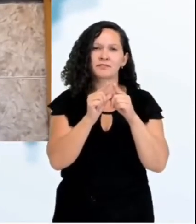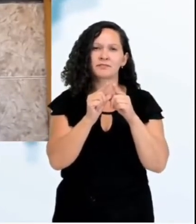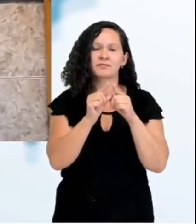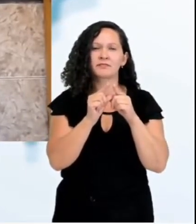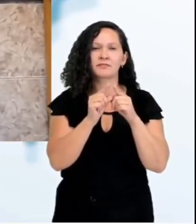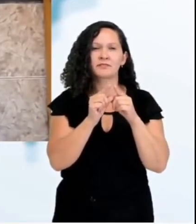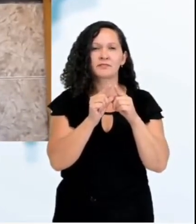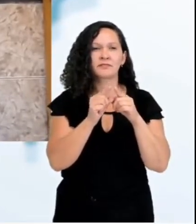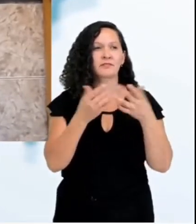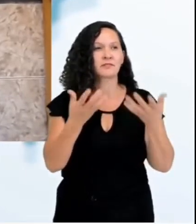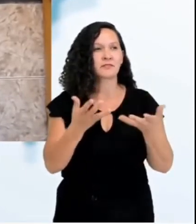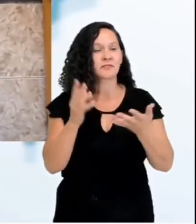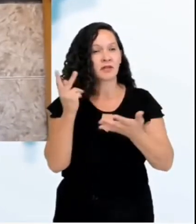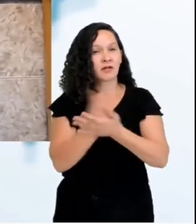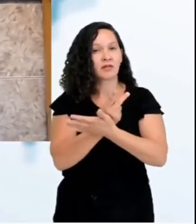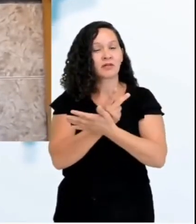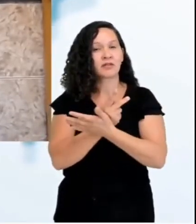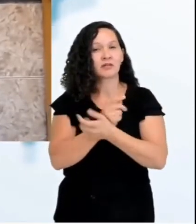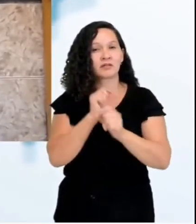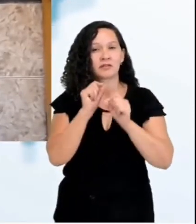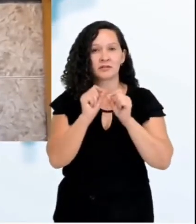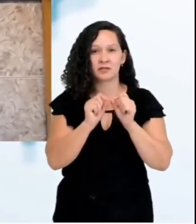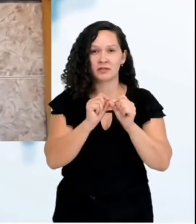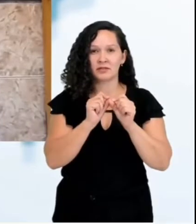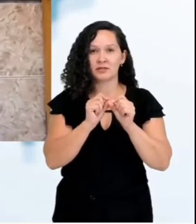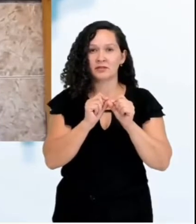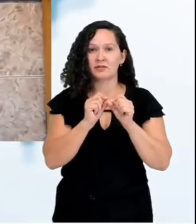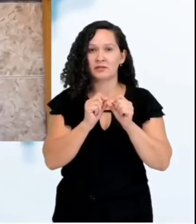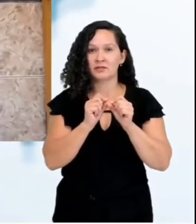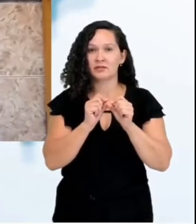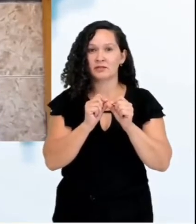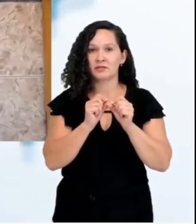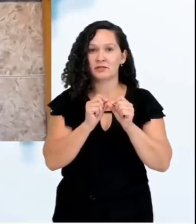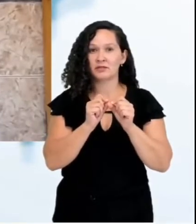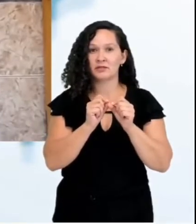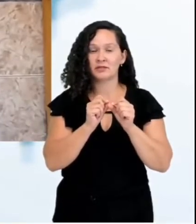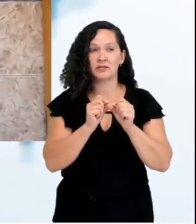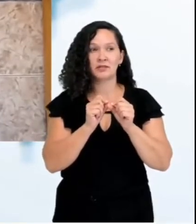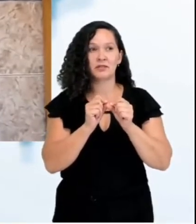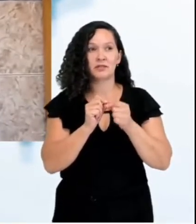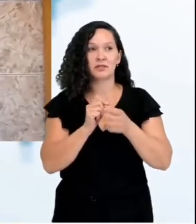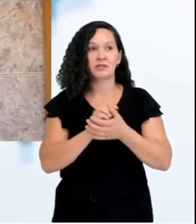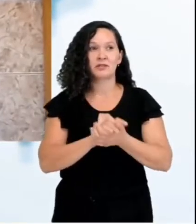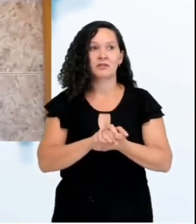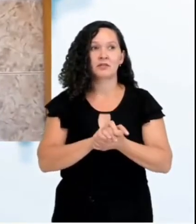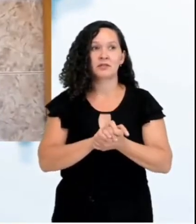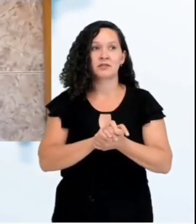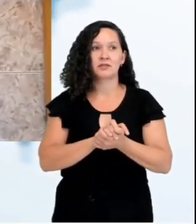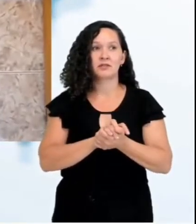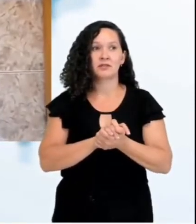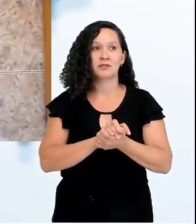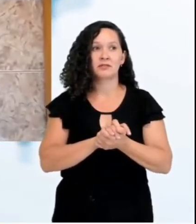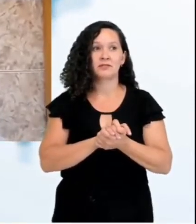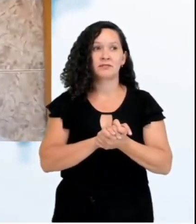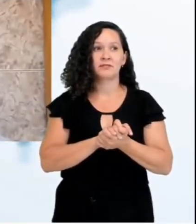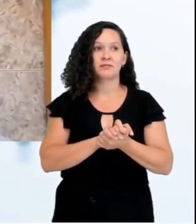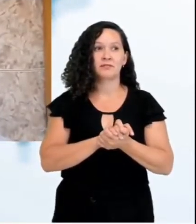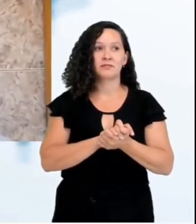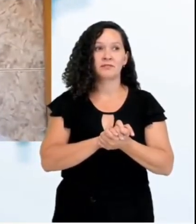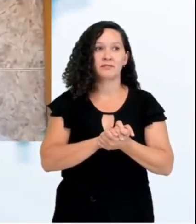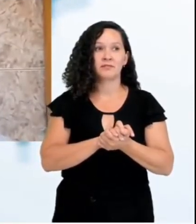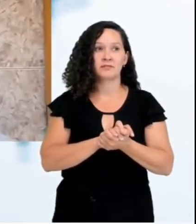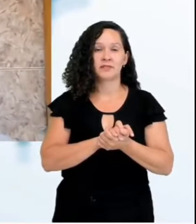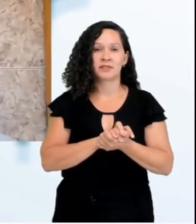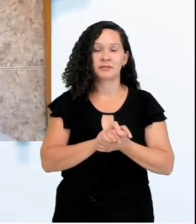Sobre o que realmente acontece, né? Enfim, a violência doméstica, os relacionamentos